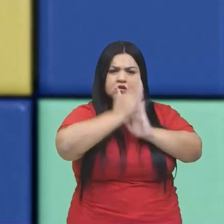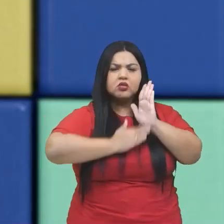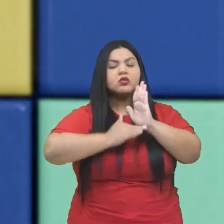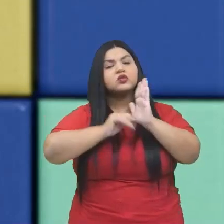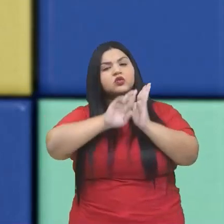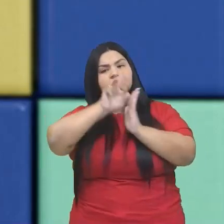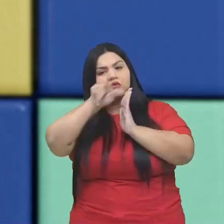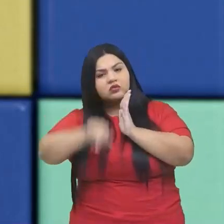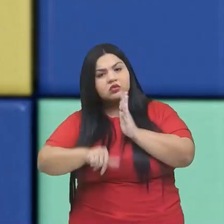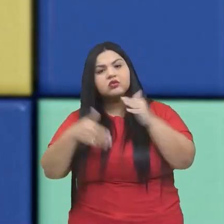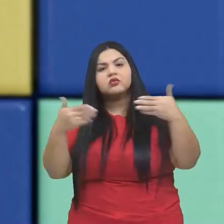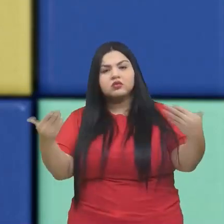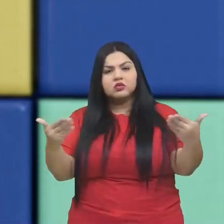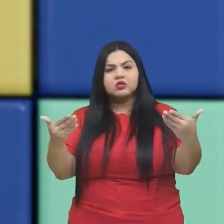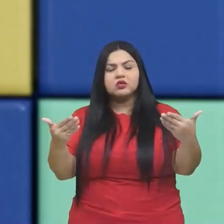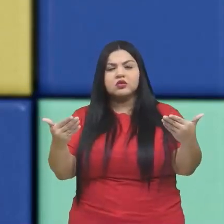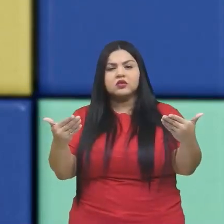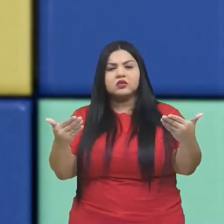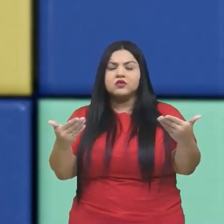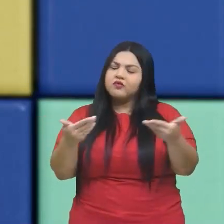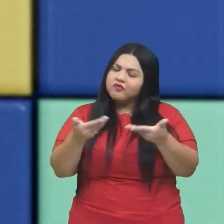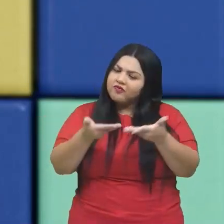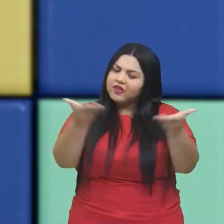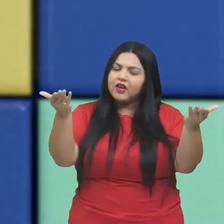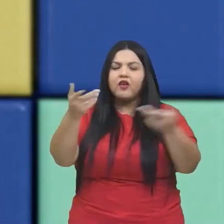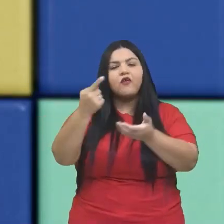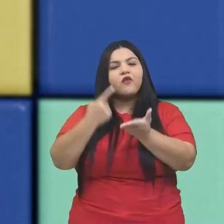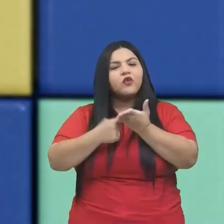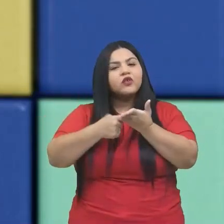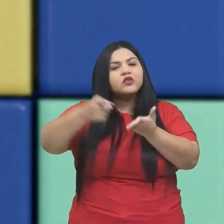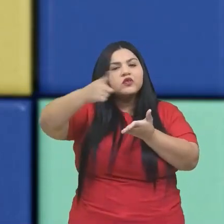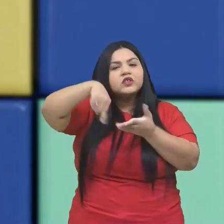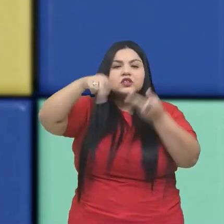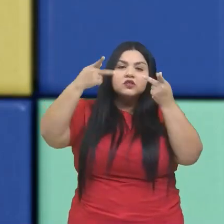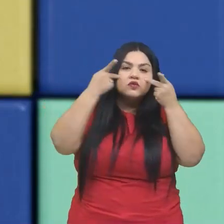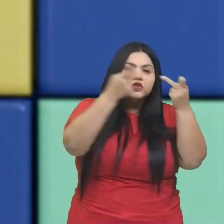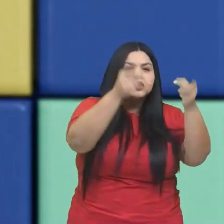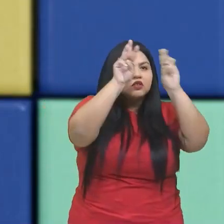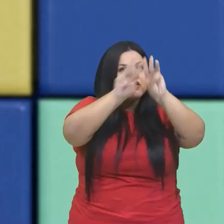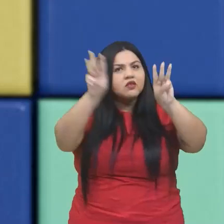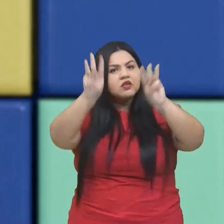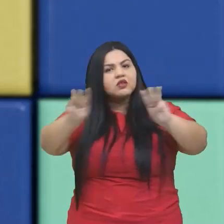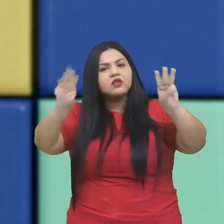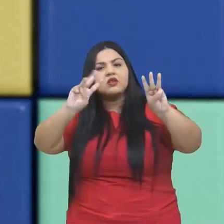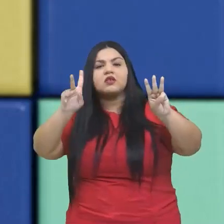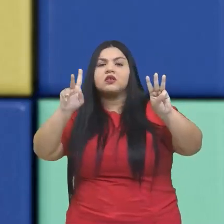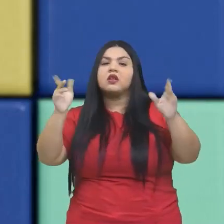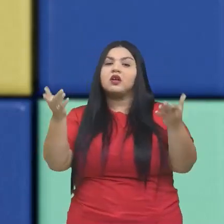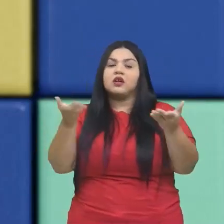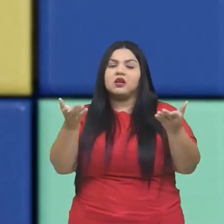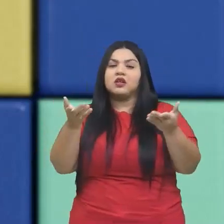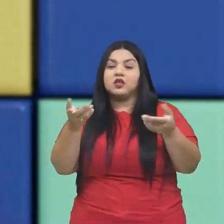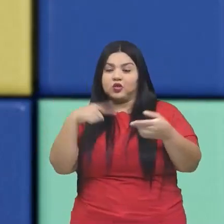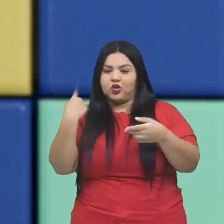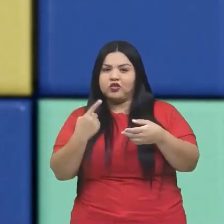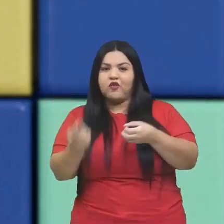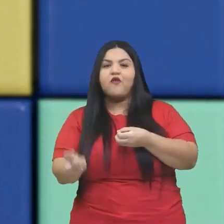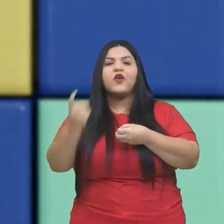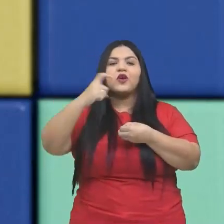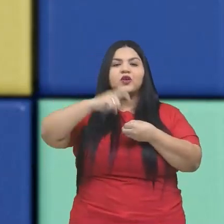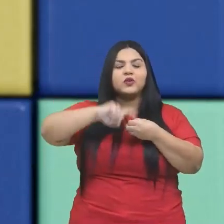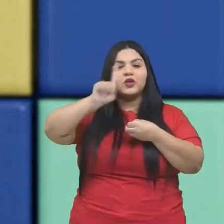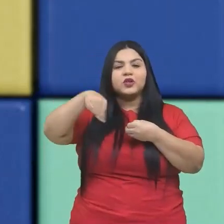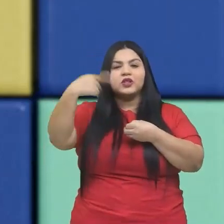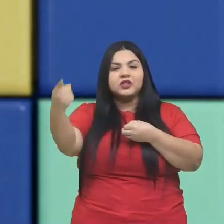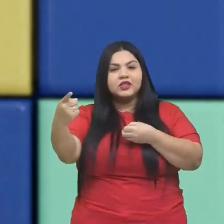outros. Então, fica aí o convite para vocês visitarem esses sites, tá bom? E a gente retorna, no nosso próximo Espia